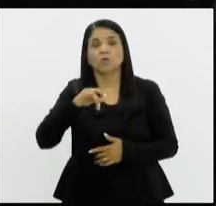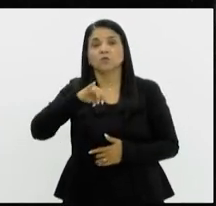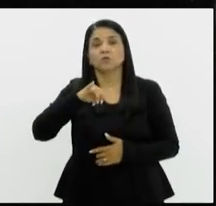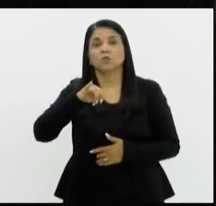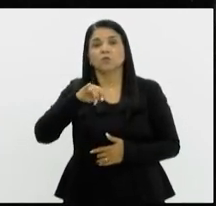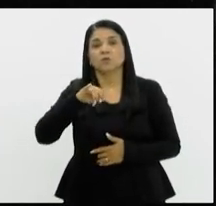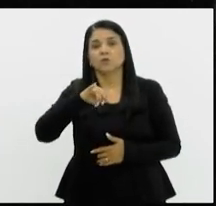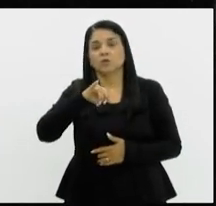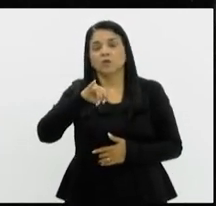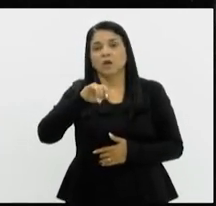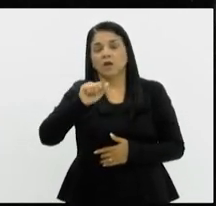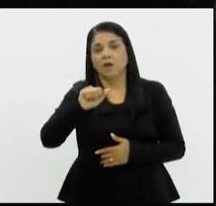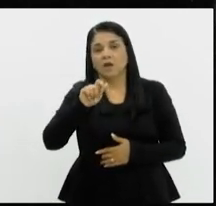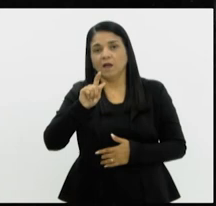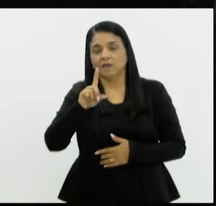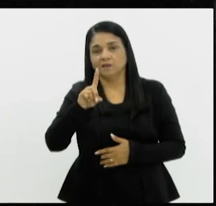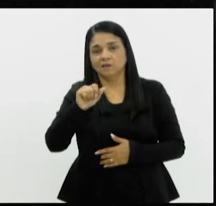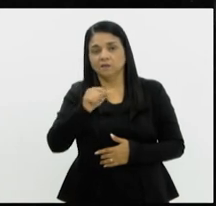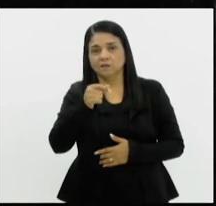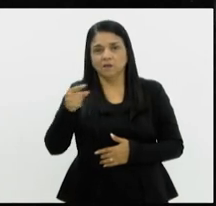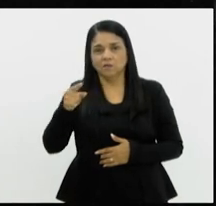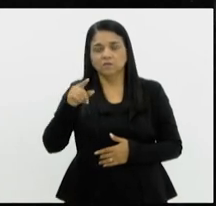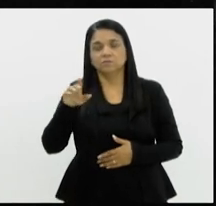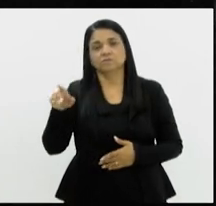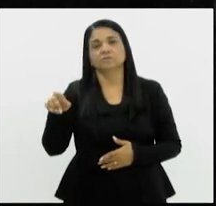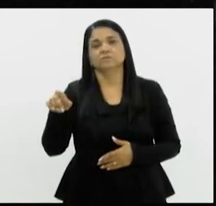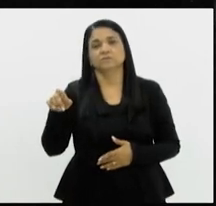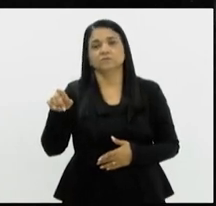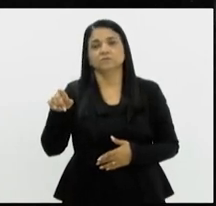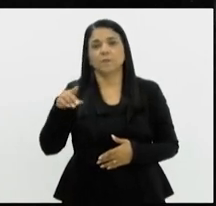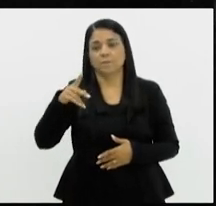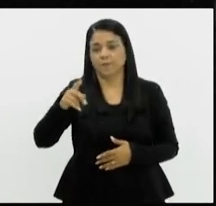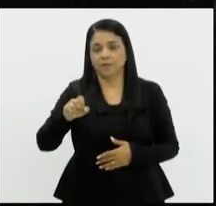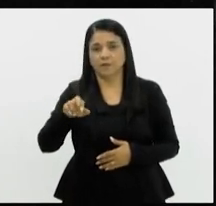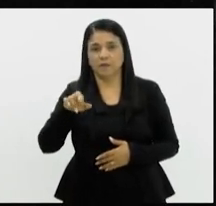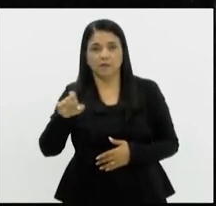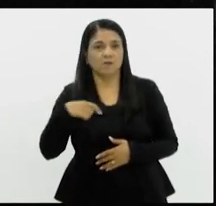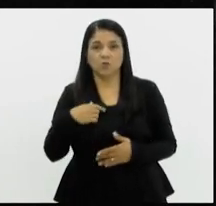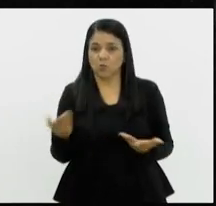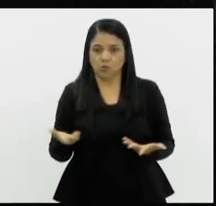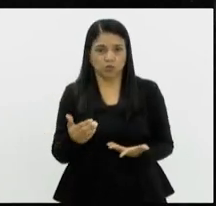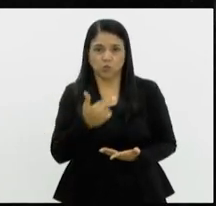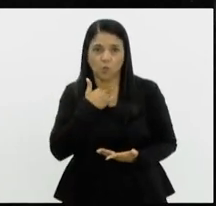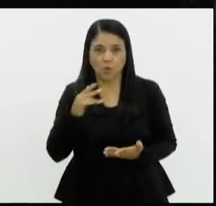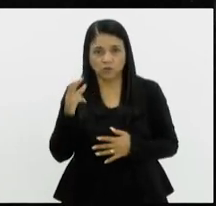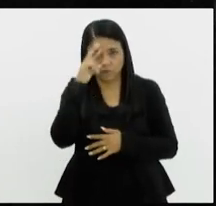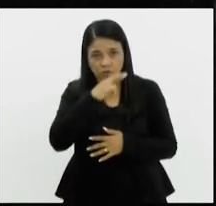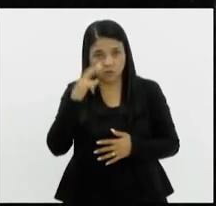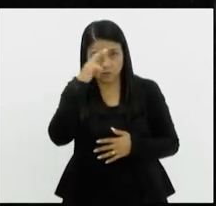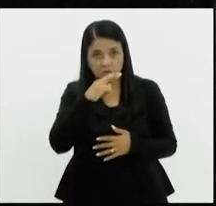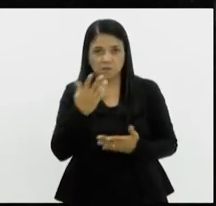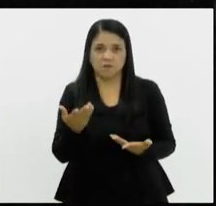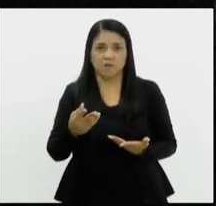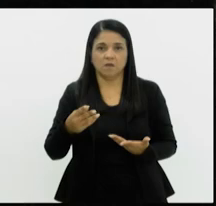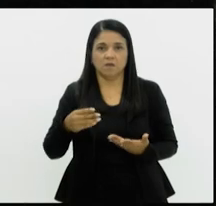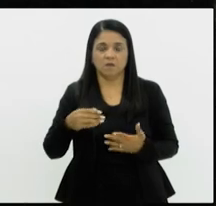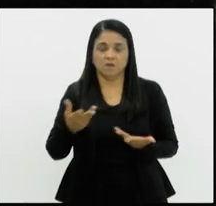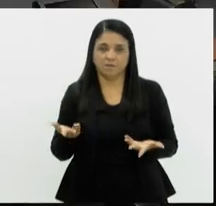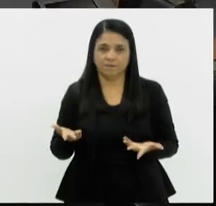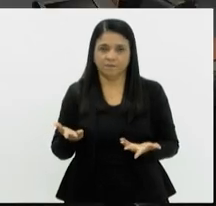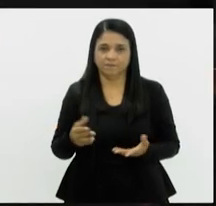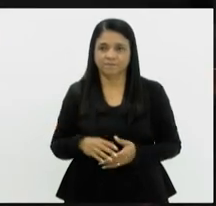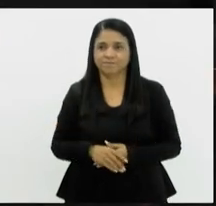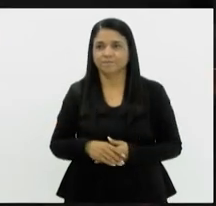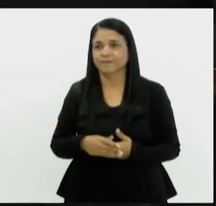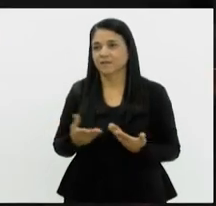virou um hospital municipal e o contrato de saúde 16.800 para 35 milhões Deputado